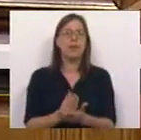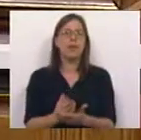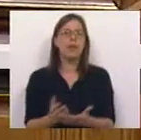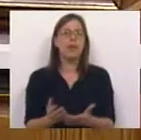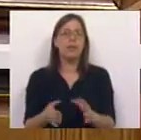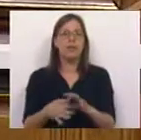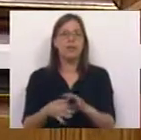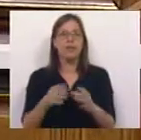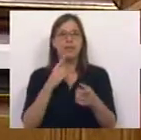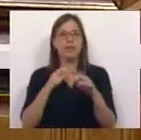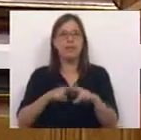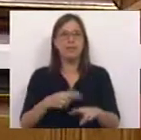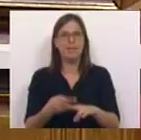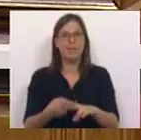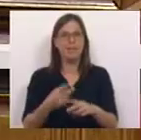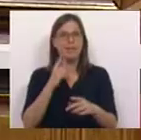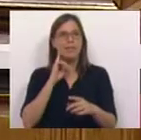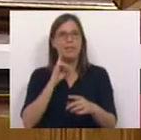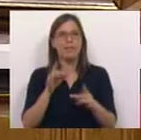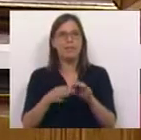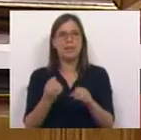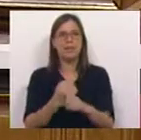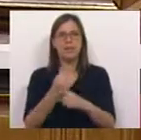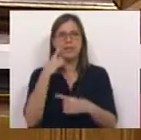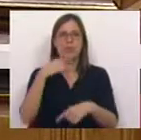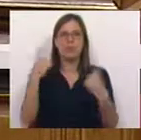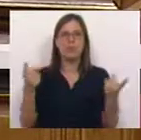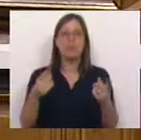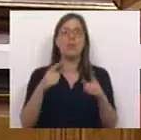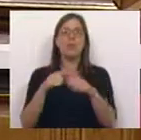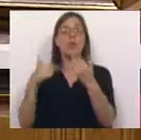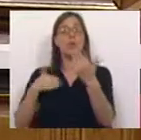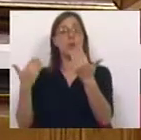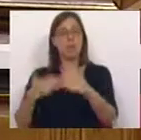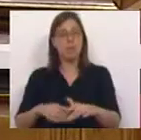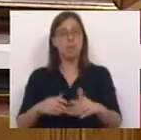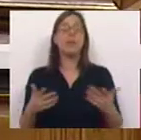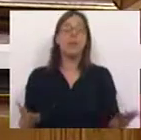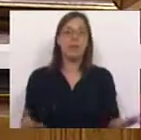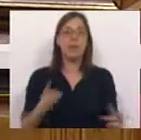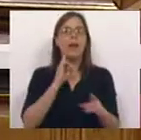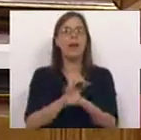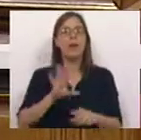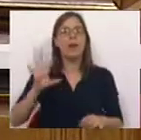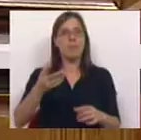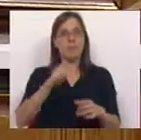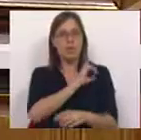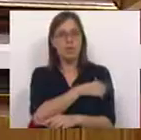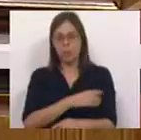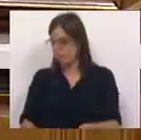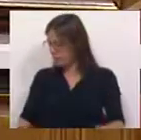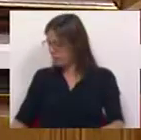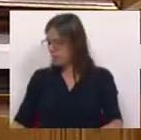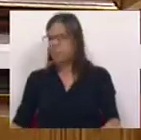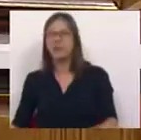principais entraves para o reforço da qualidade dos serviços públicos, porque nos limita e nos condiciona, enquanto país soberano, na